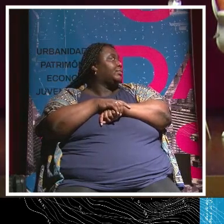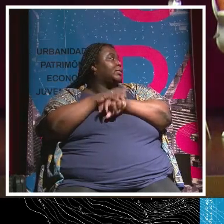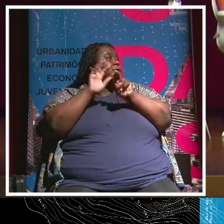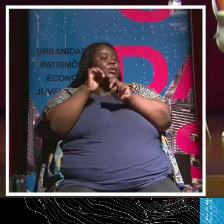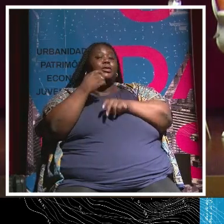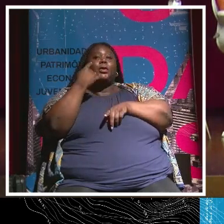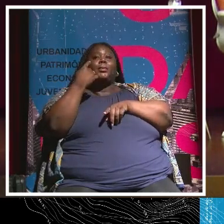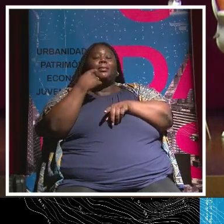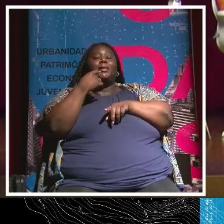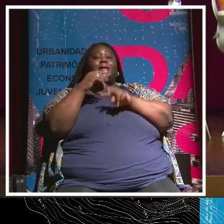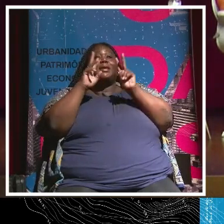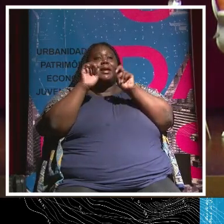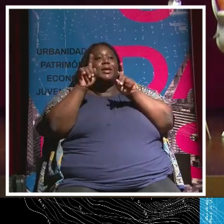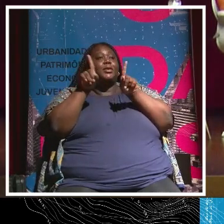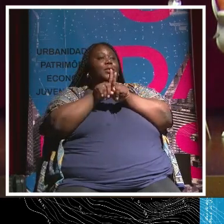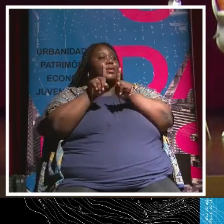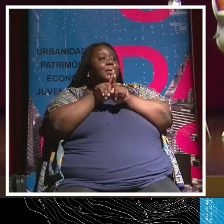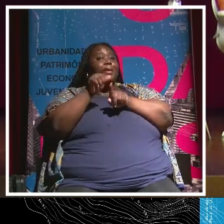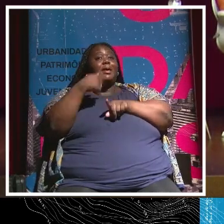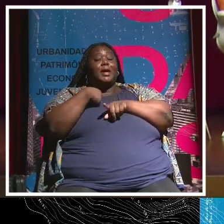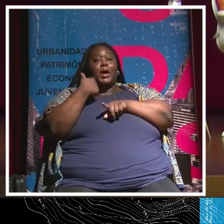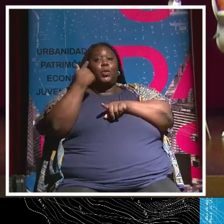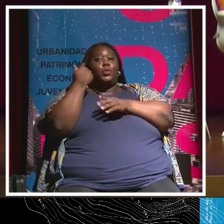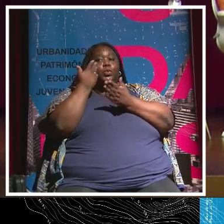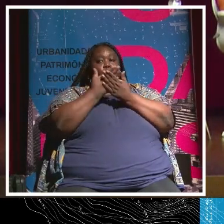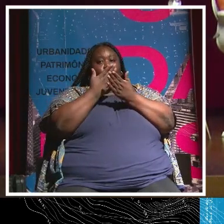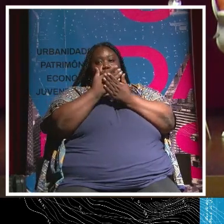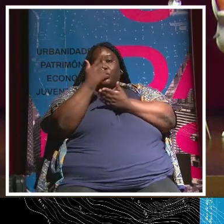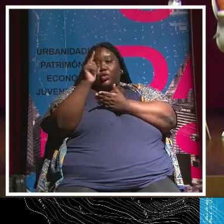abordagem sobre territórios, né? Eu, como geógrafo, quando me